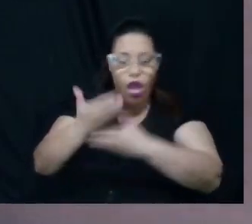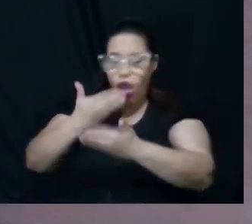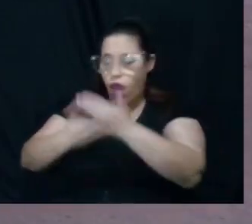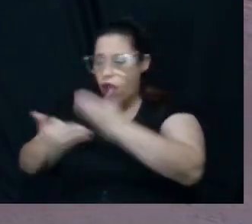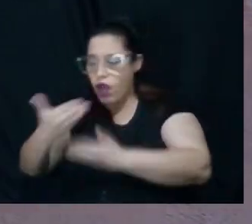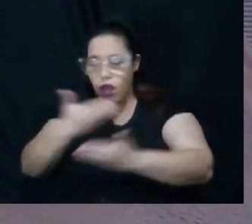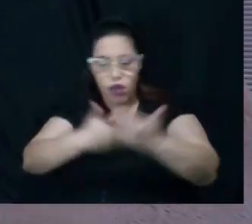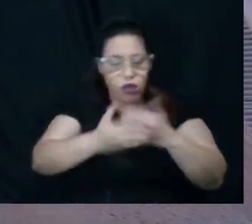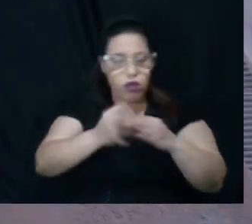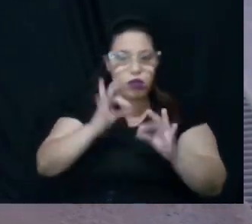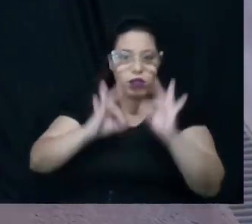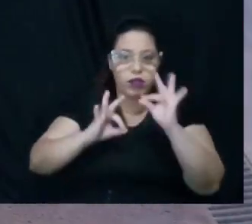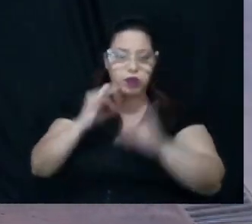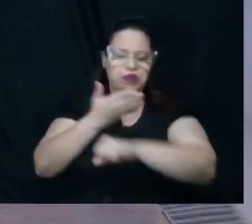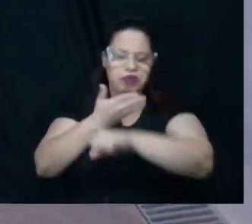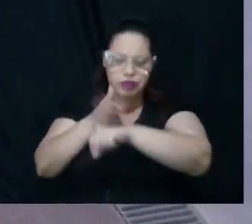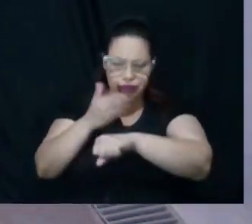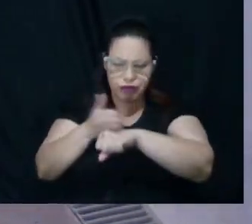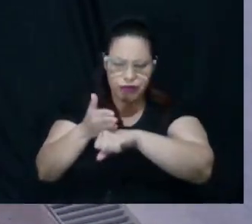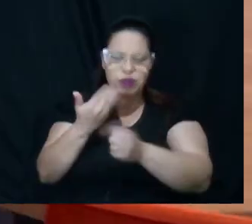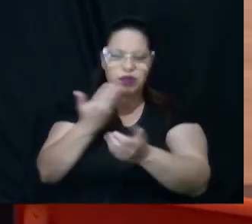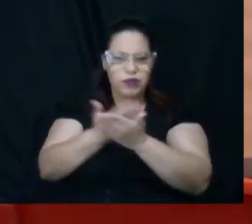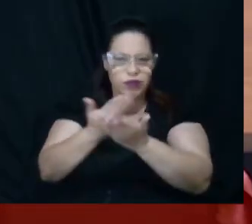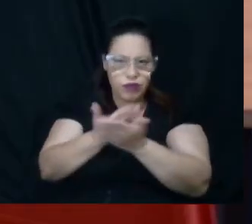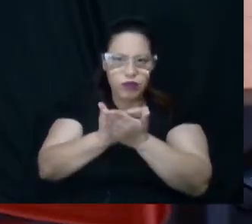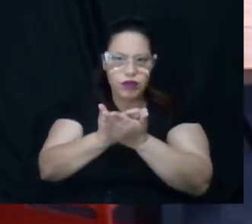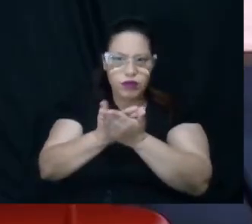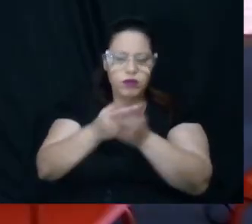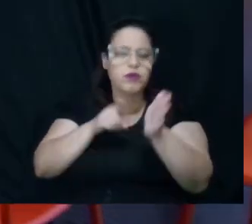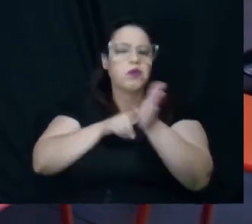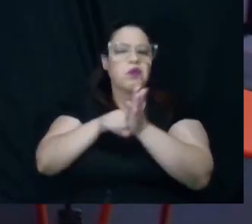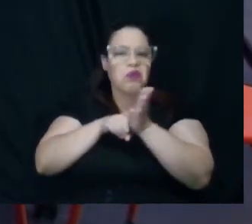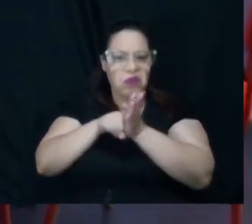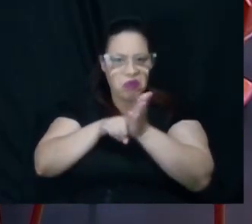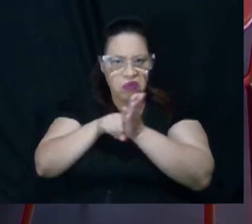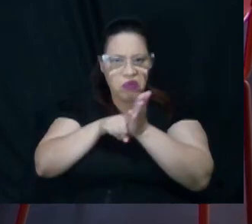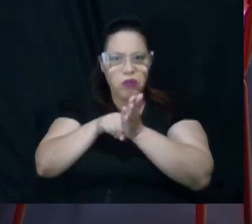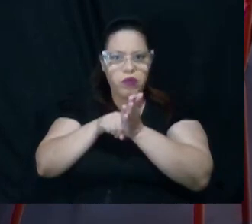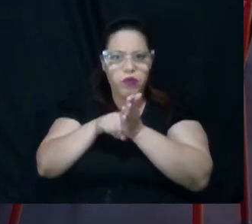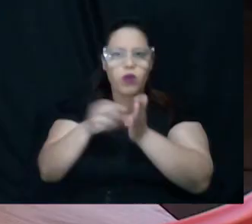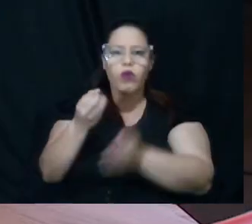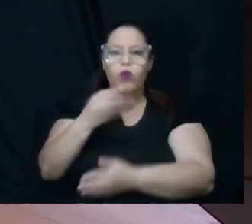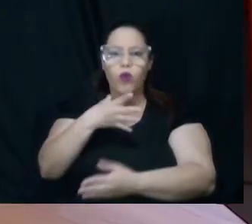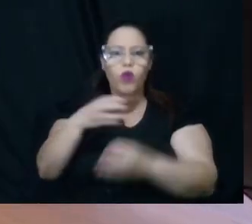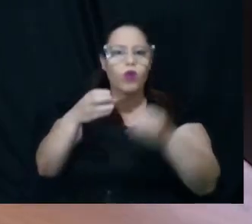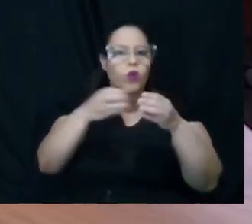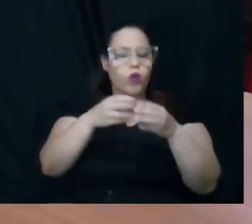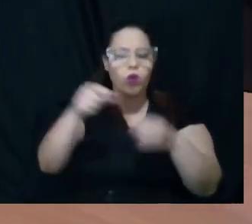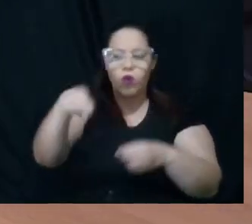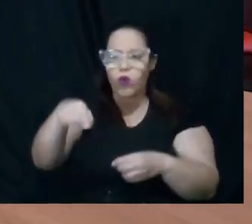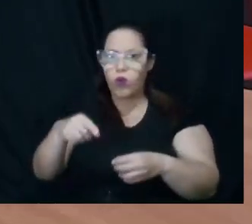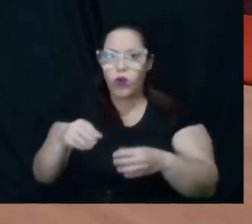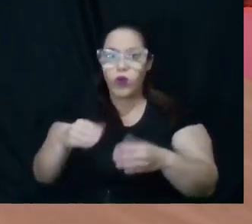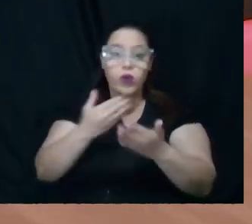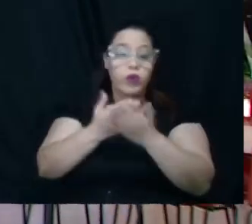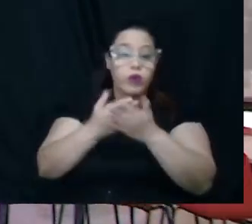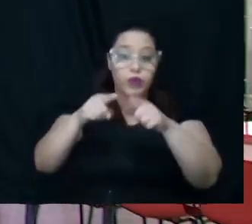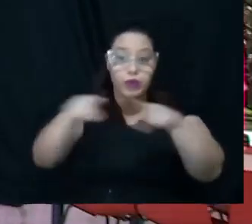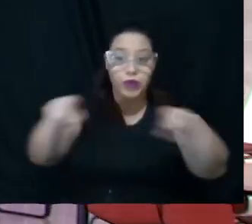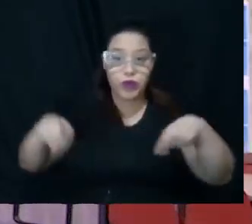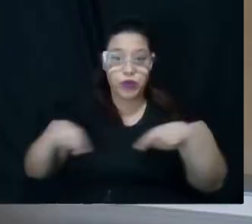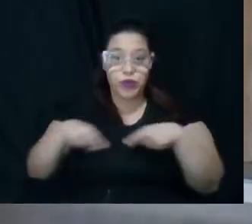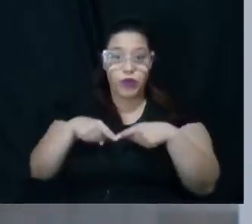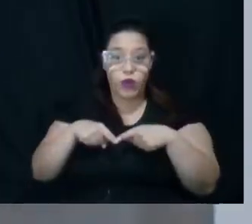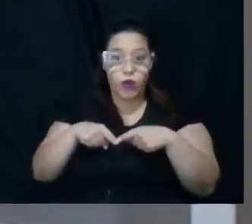conhecimento teórico e prático entre os estudantes e pesquisadores o novo local conta com salas de estudos